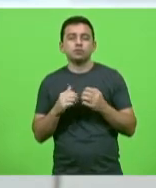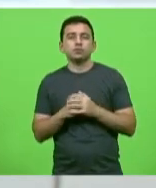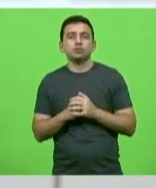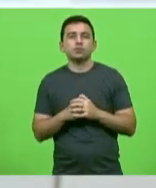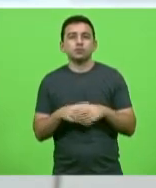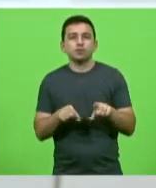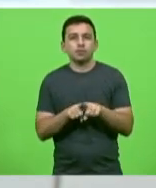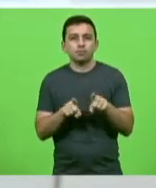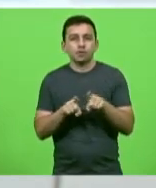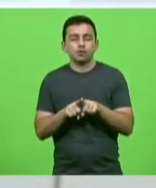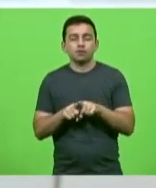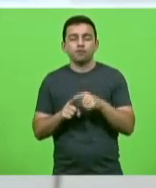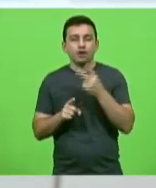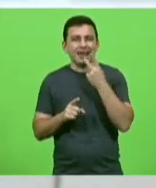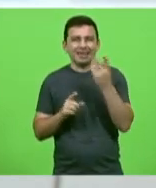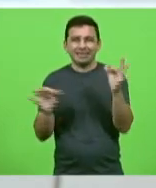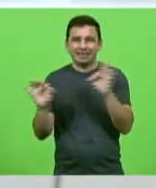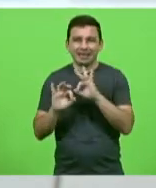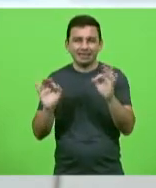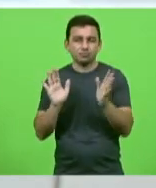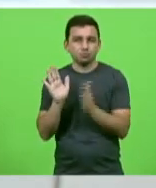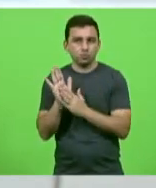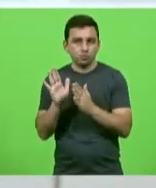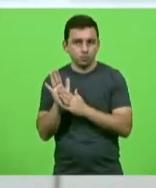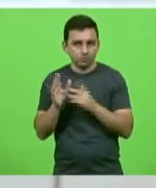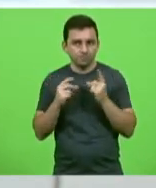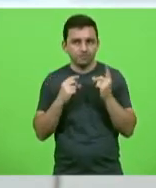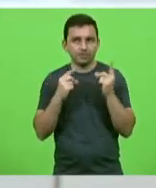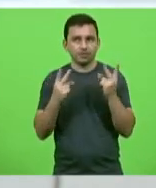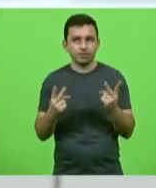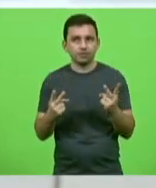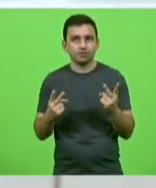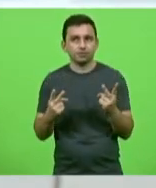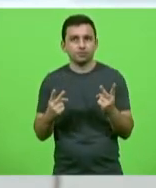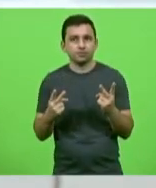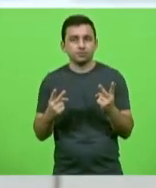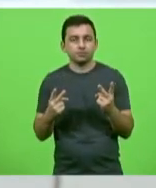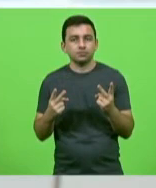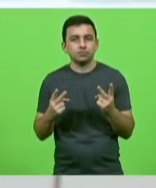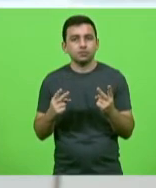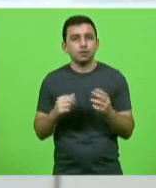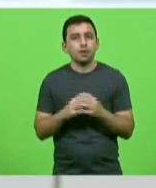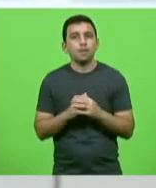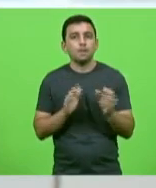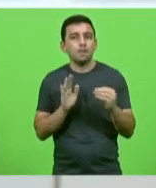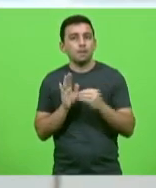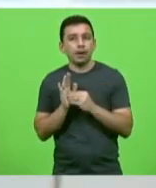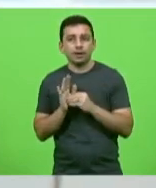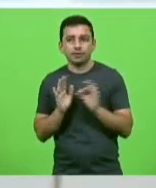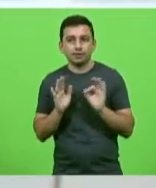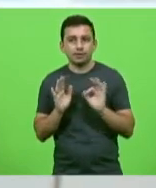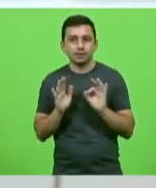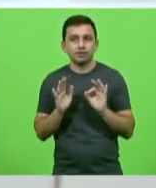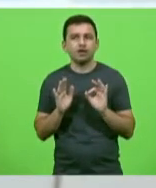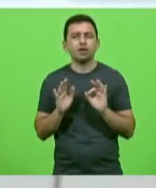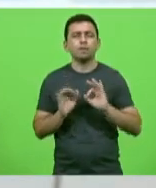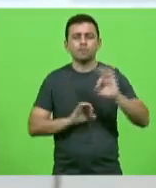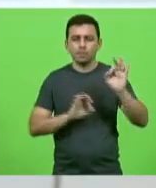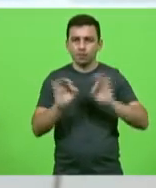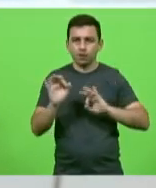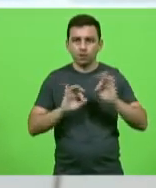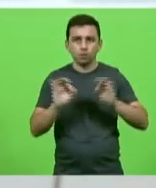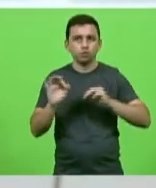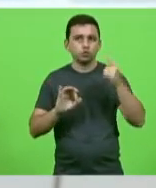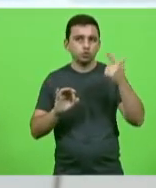não menciona na proposta de venda não mencionada na proposta de venda teria remontado